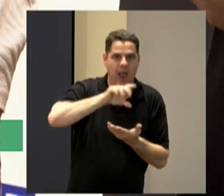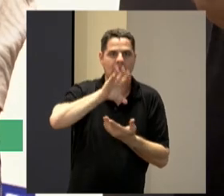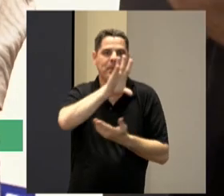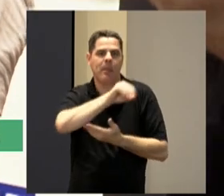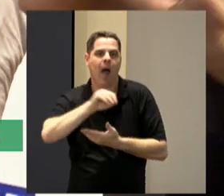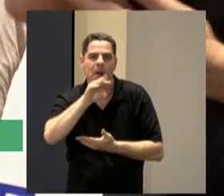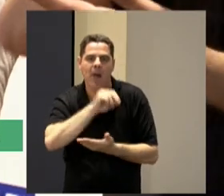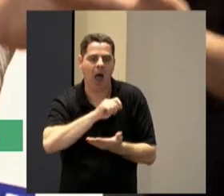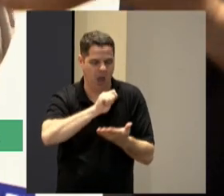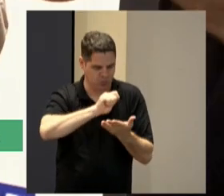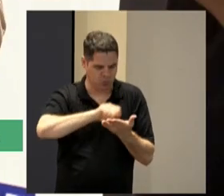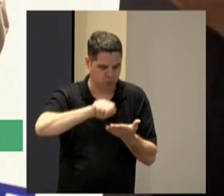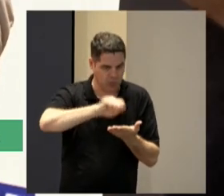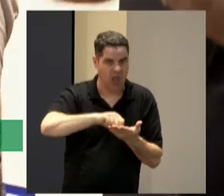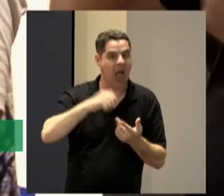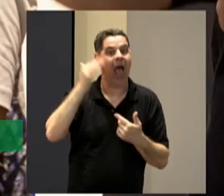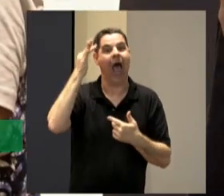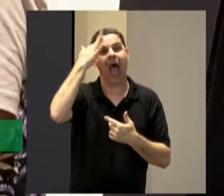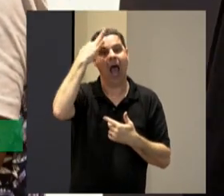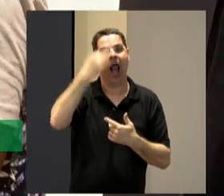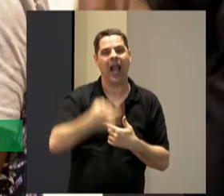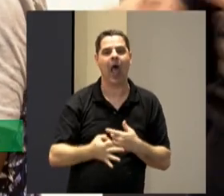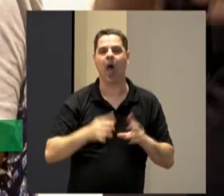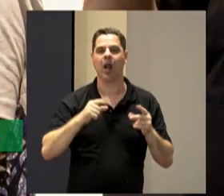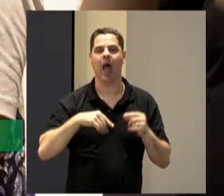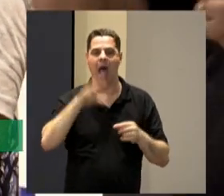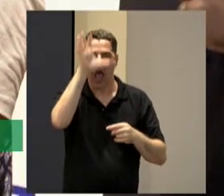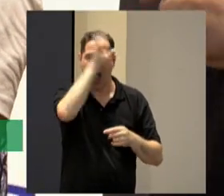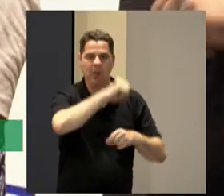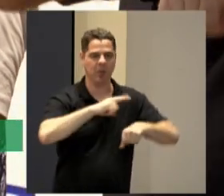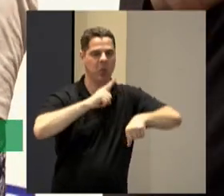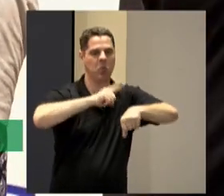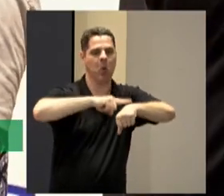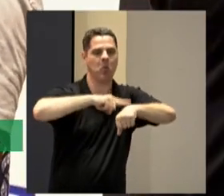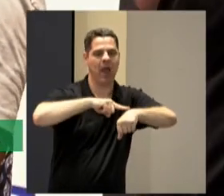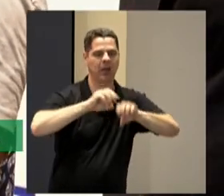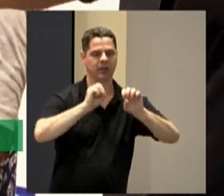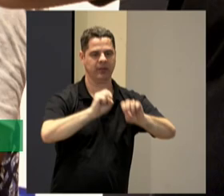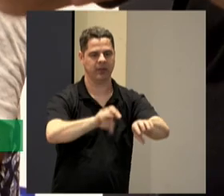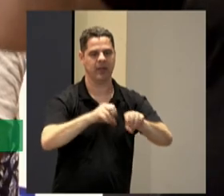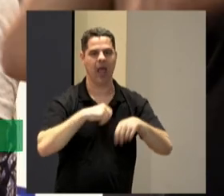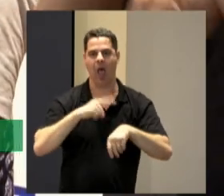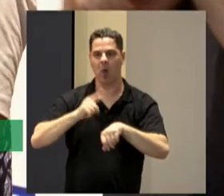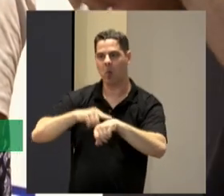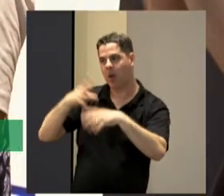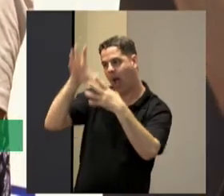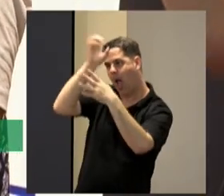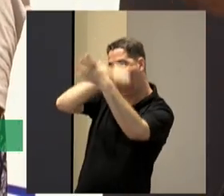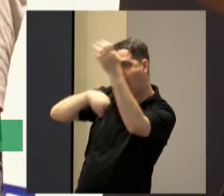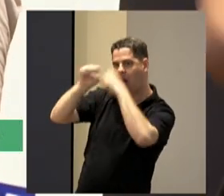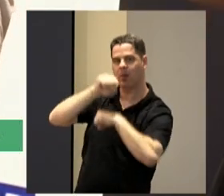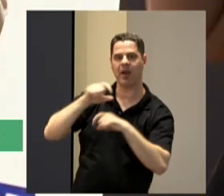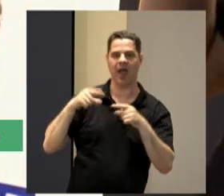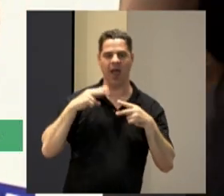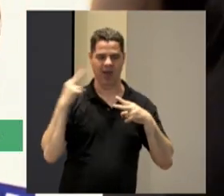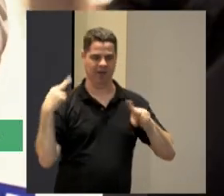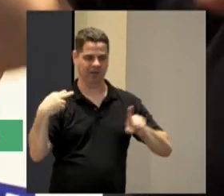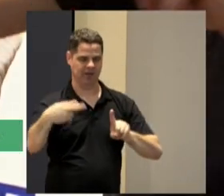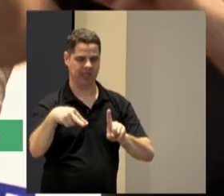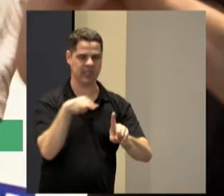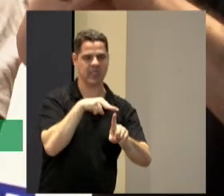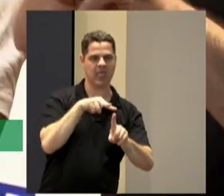falando. Que a gente precisa entender o tempo de aprender, o tempo de ensinar, porque a cosmovisão africana e